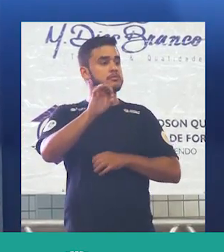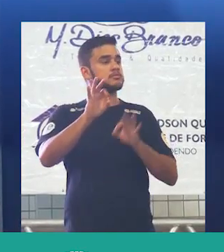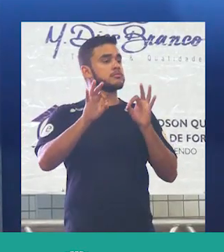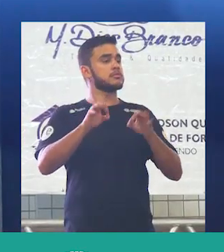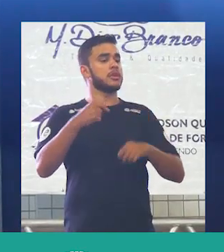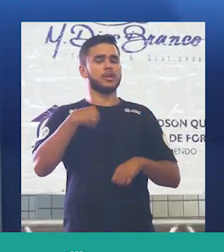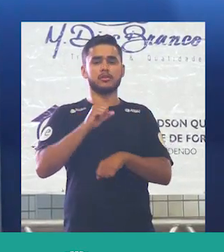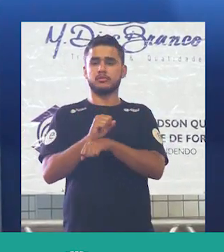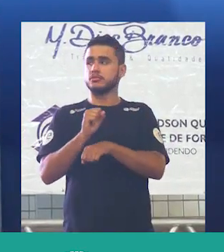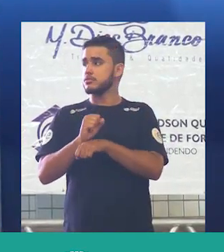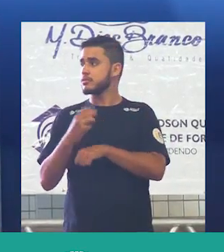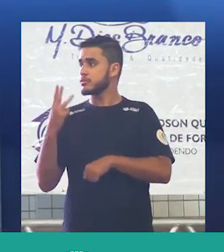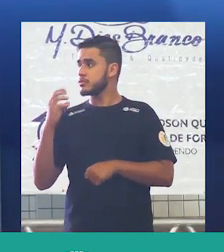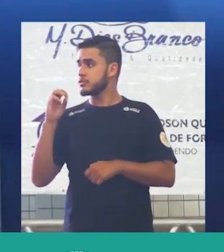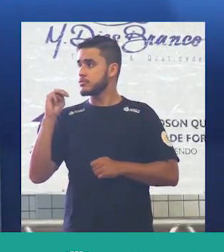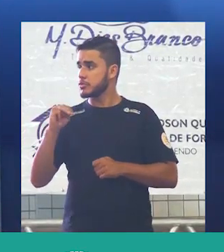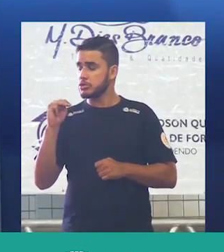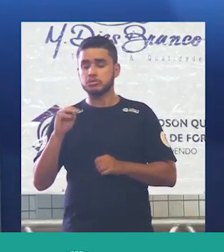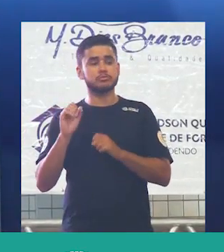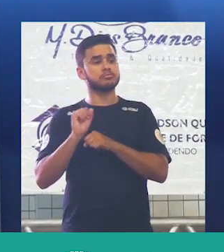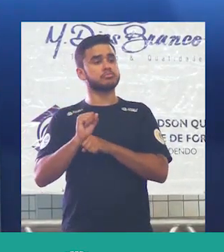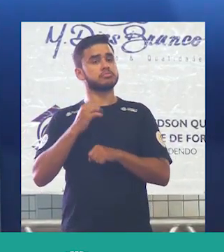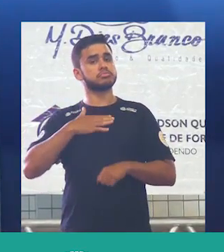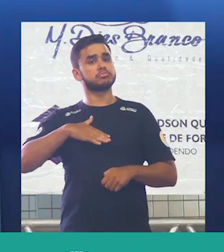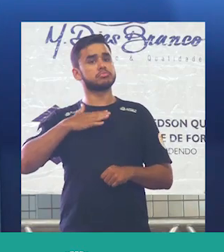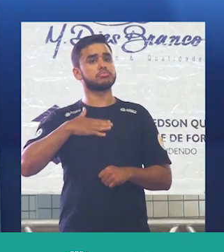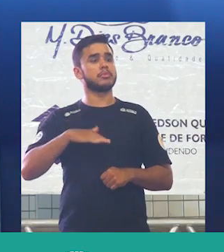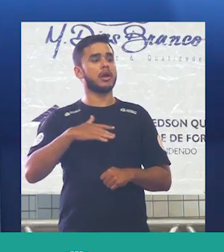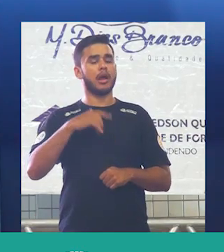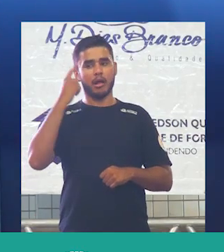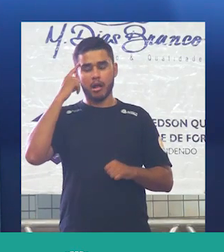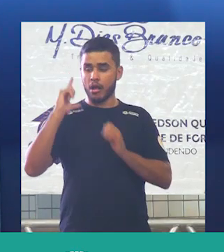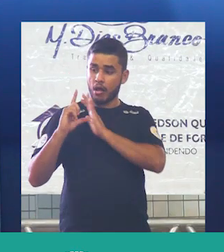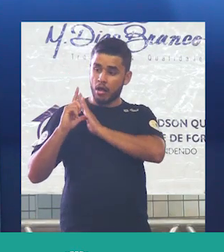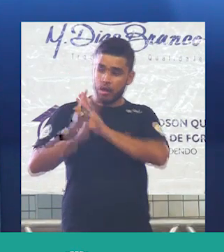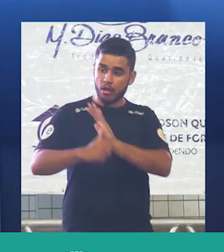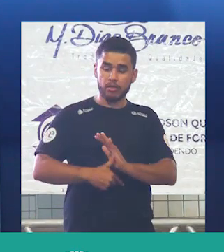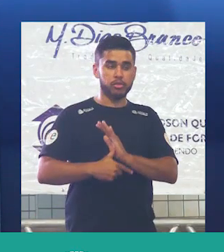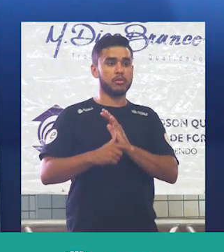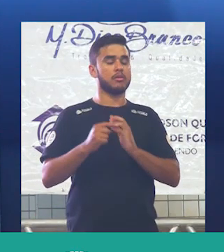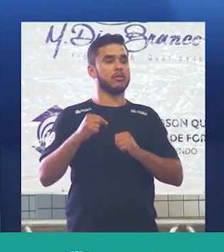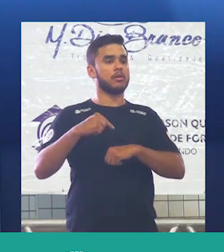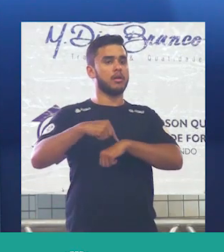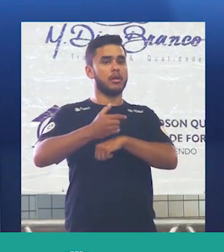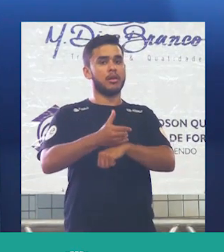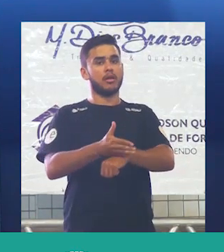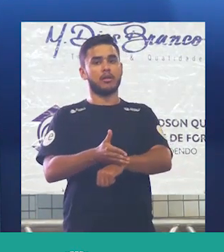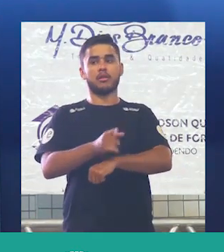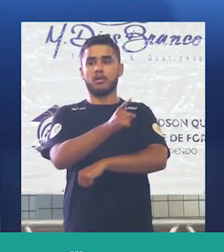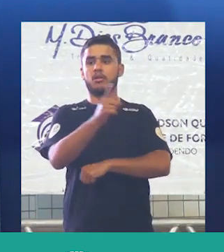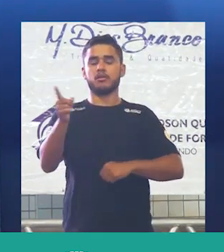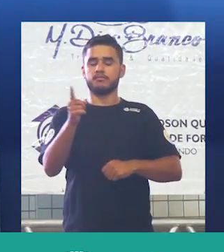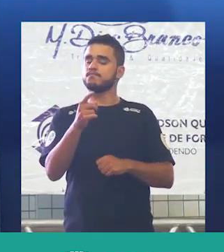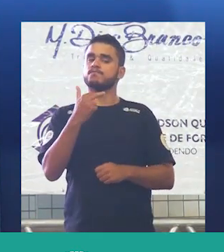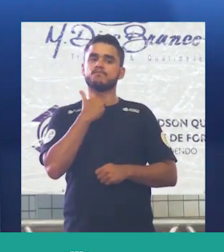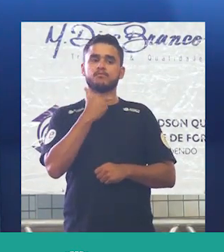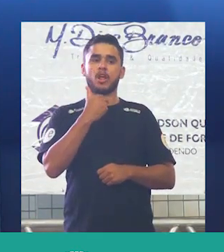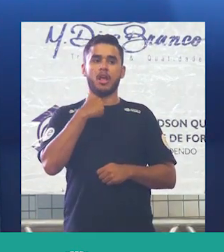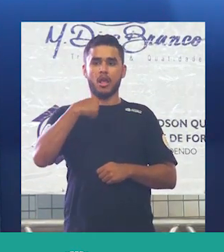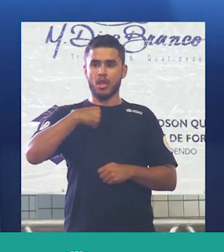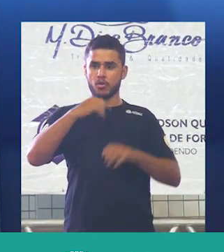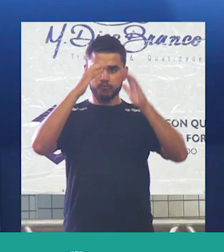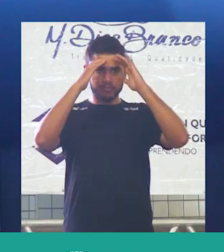e esperar meia hora, 40 minutos, do que eu chegar atrasado 1 minuto. Porque vocês não merecem o